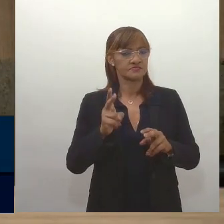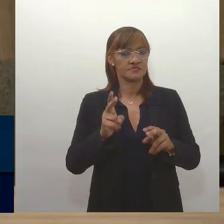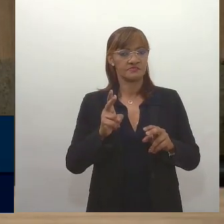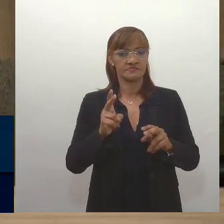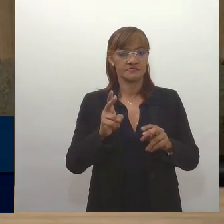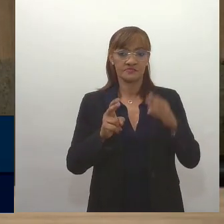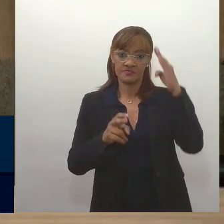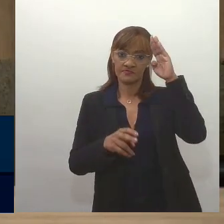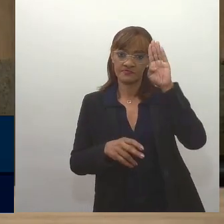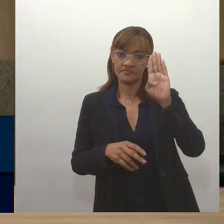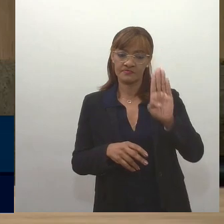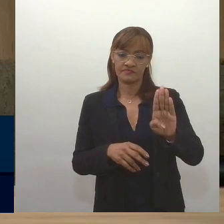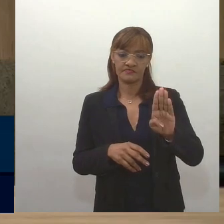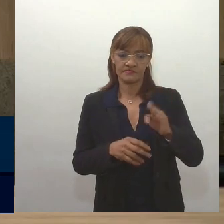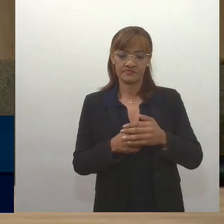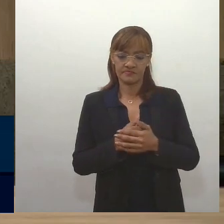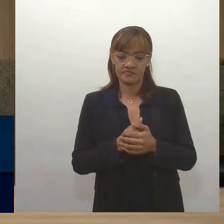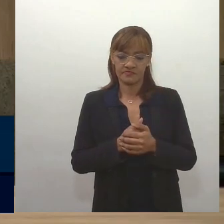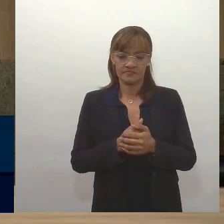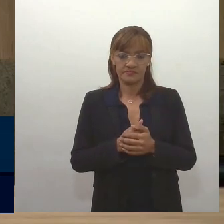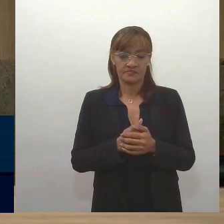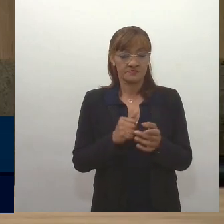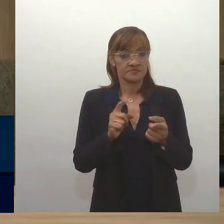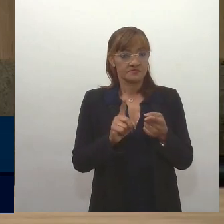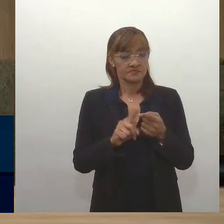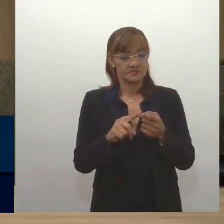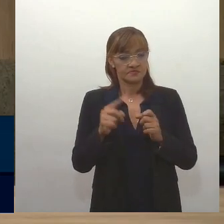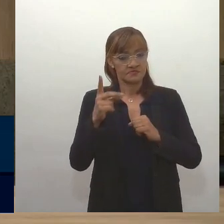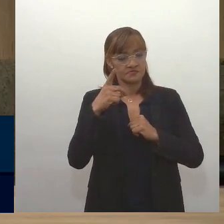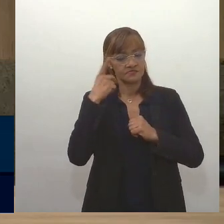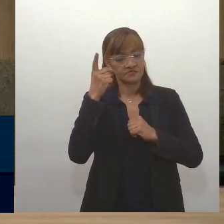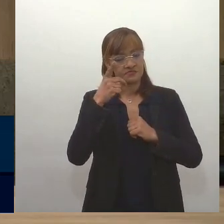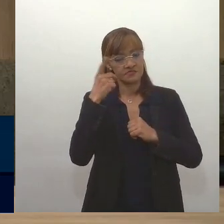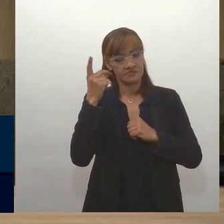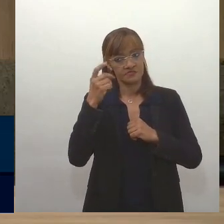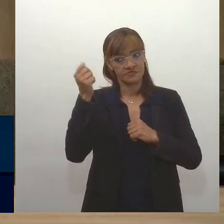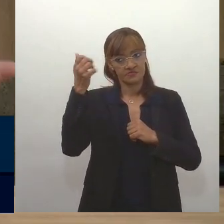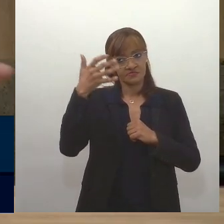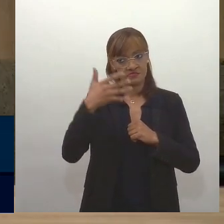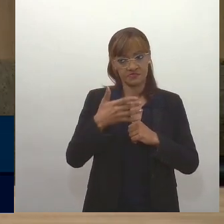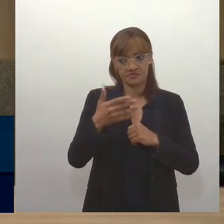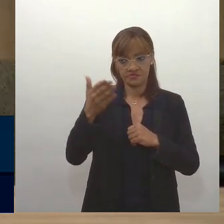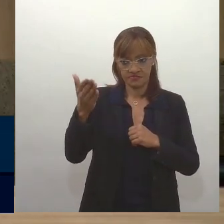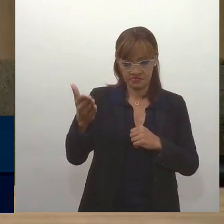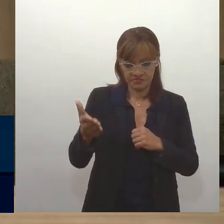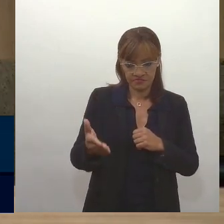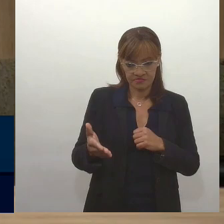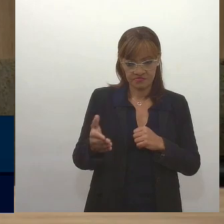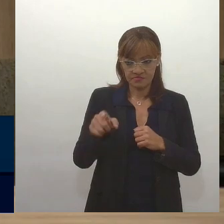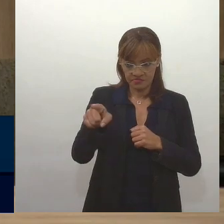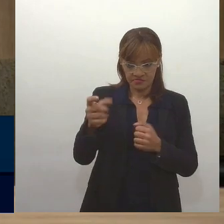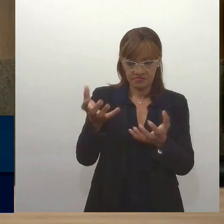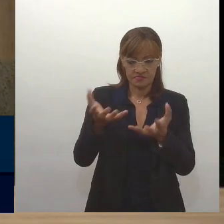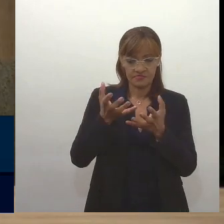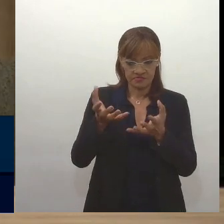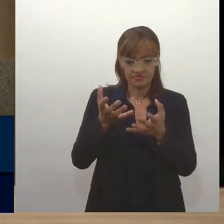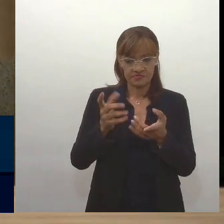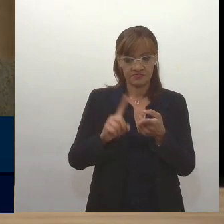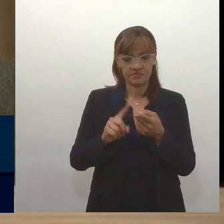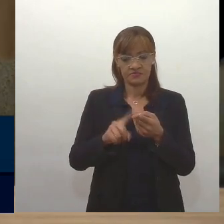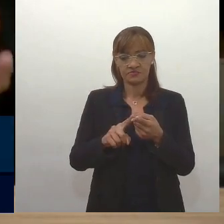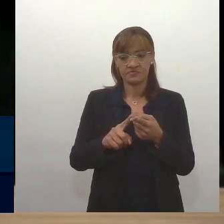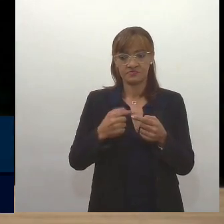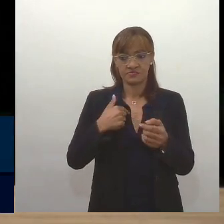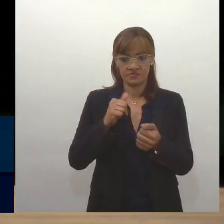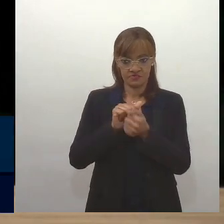quero inclusive deputada linda colocar à disposição de vossa excelência caso a senhora queira sobrescrever junto comigo